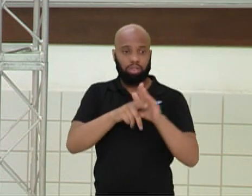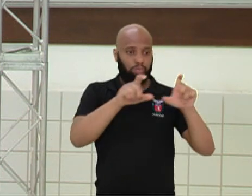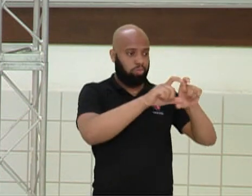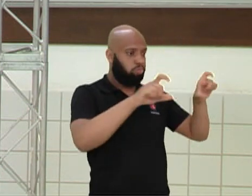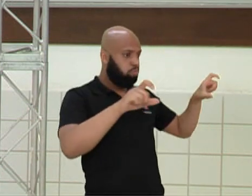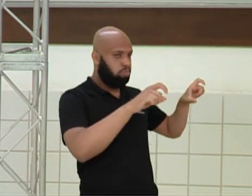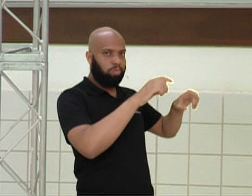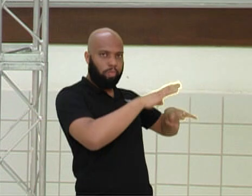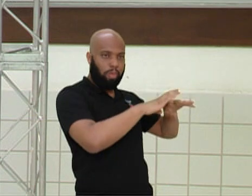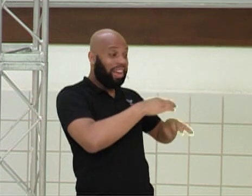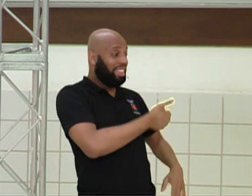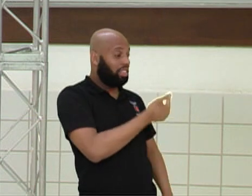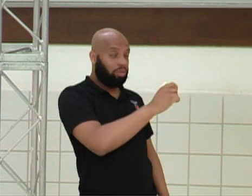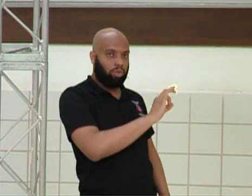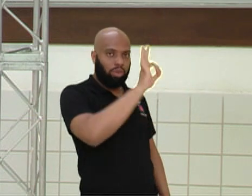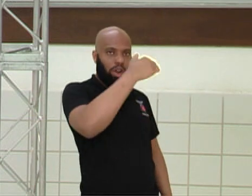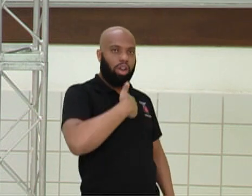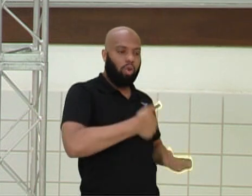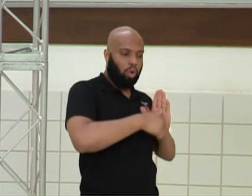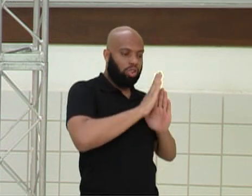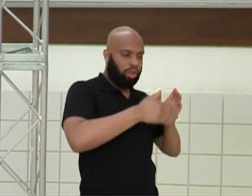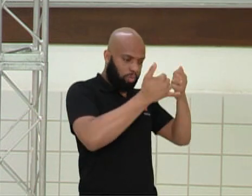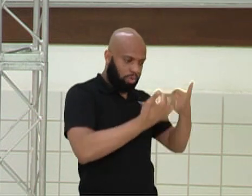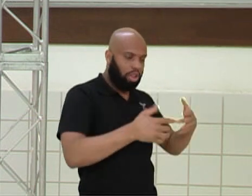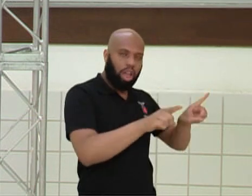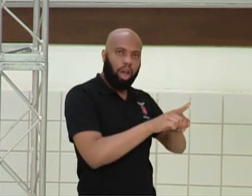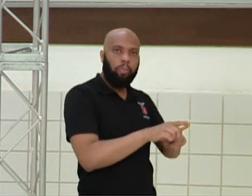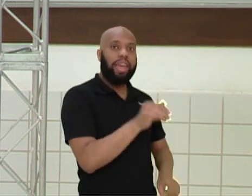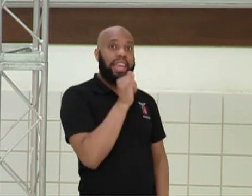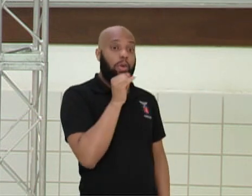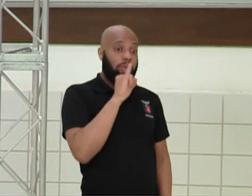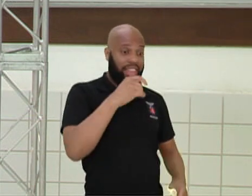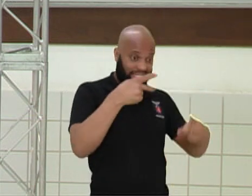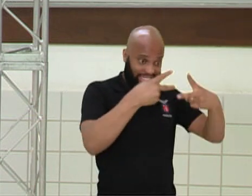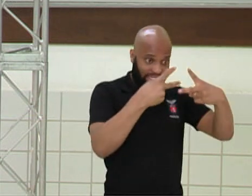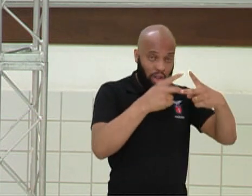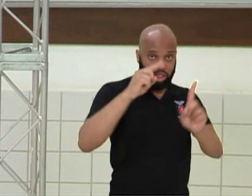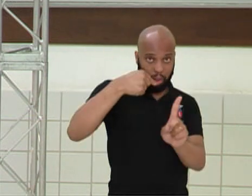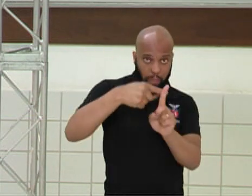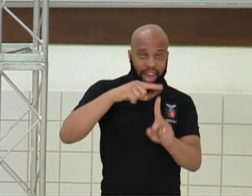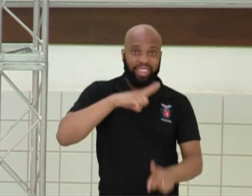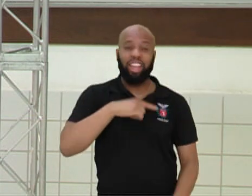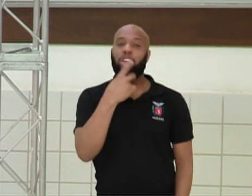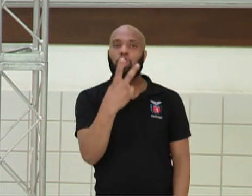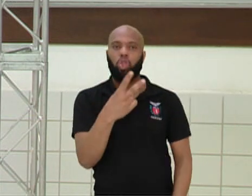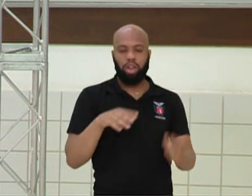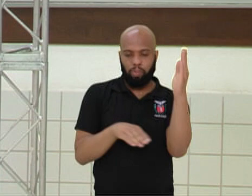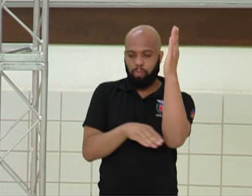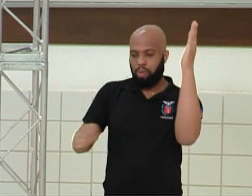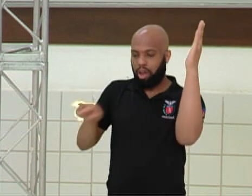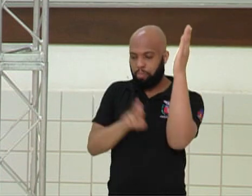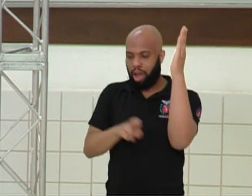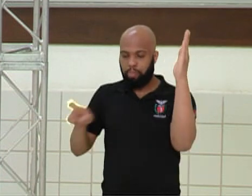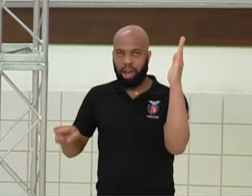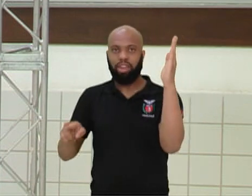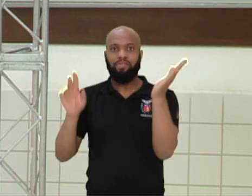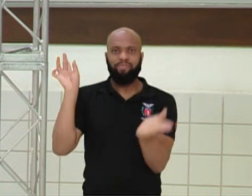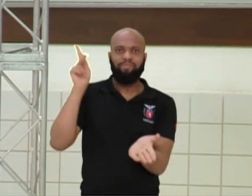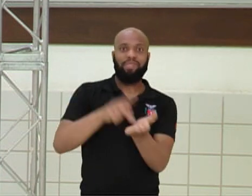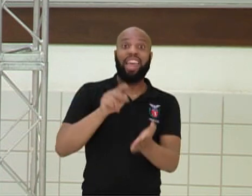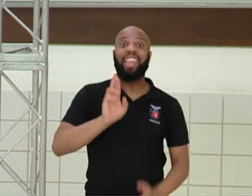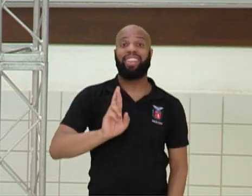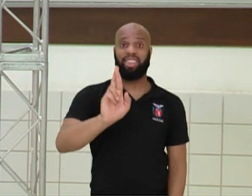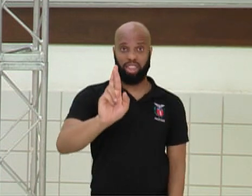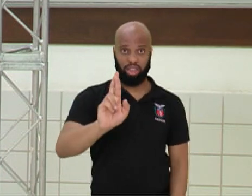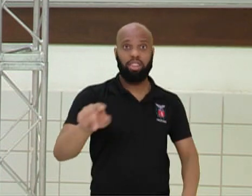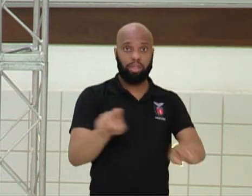do segundo grau, eu disse para vocês isso aí, olha, quando o delta é positivo, você vai ter duas raízes reais e distintas. Quando